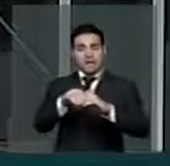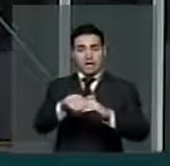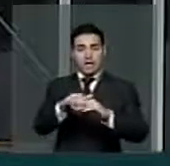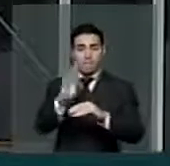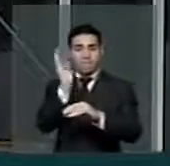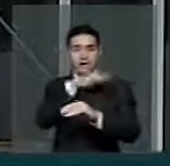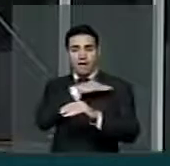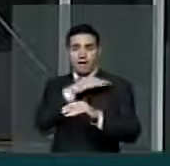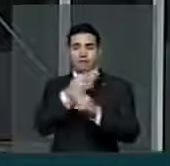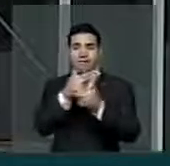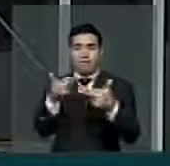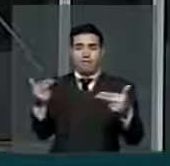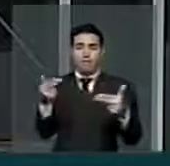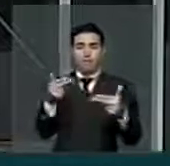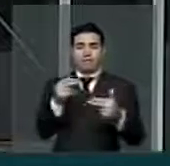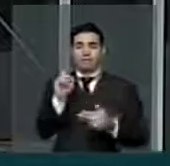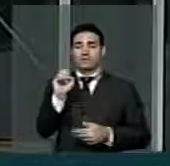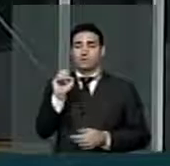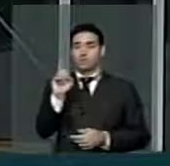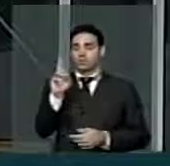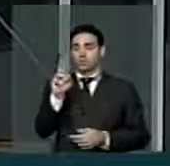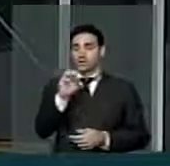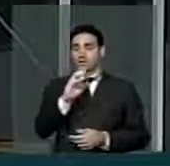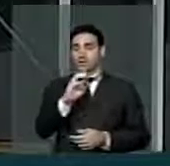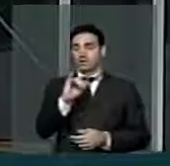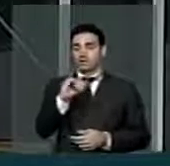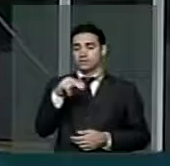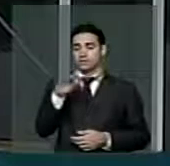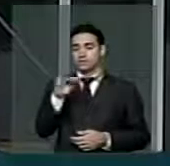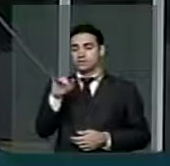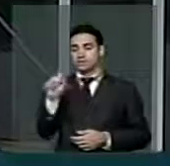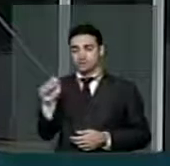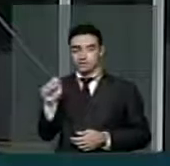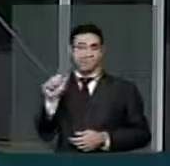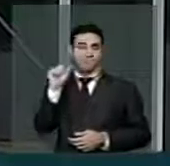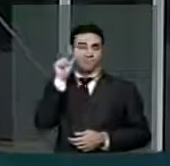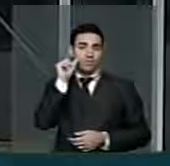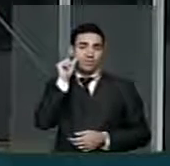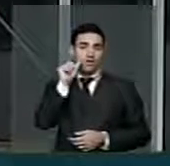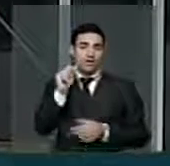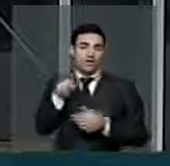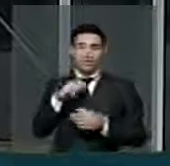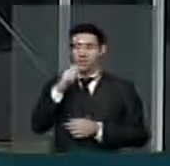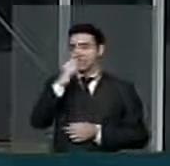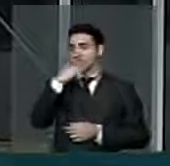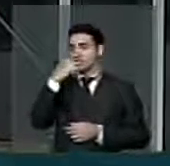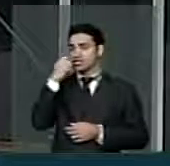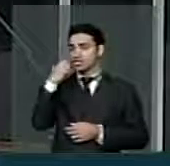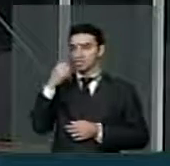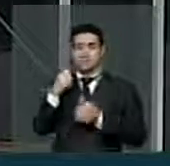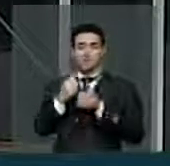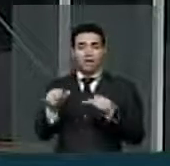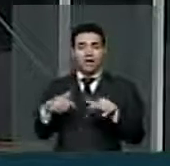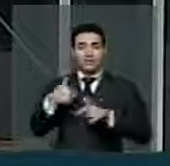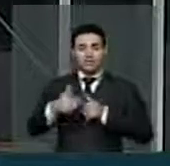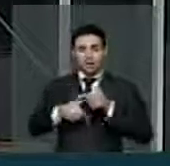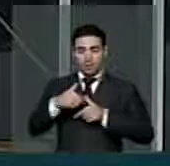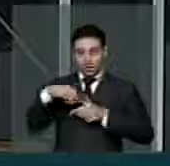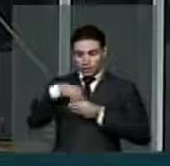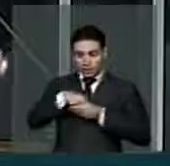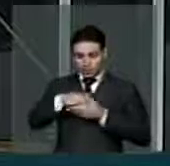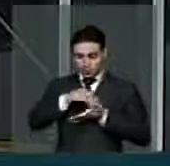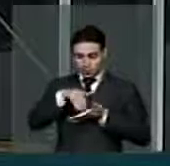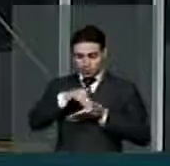emocional, a doutora Cíntia, uma dentista que estava dentro do seu consultório.